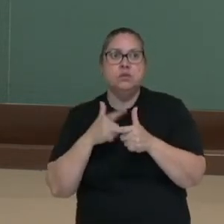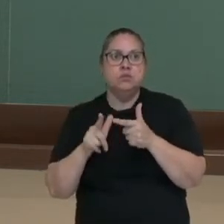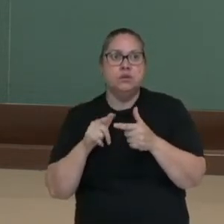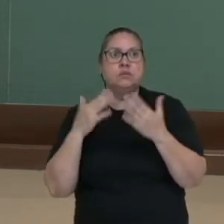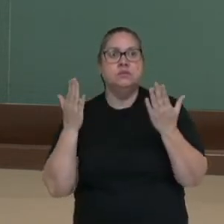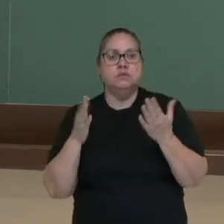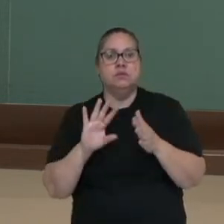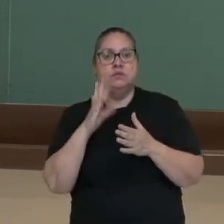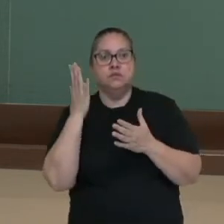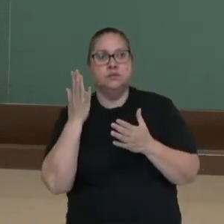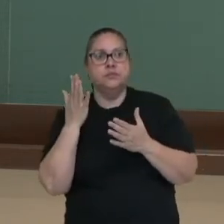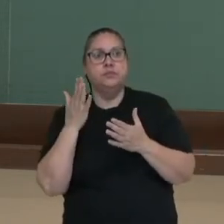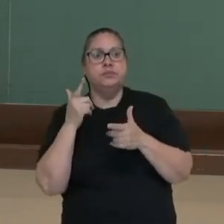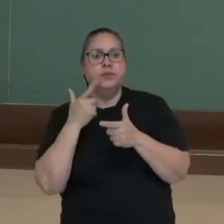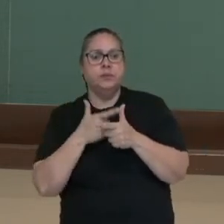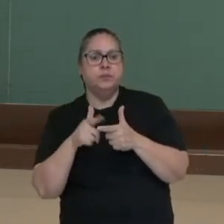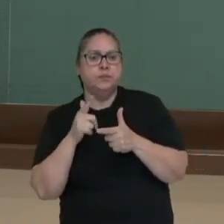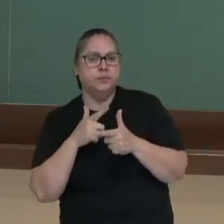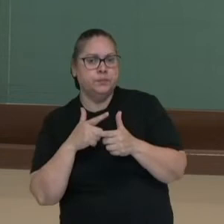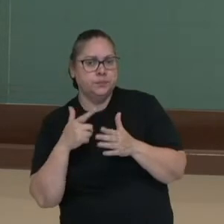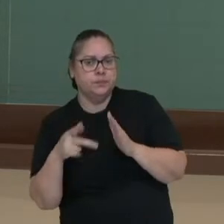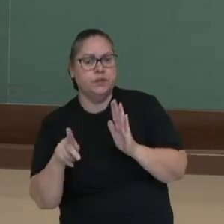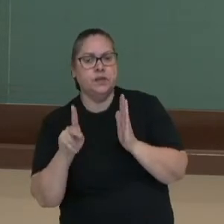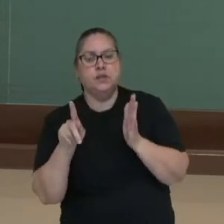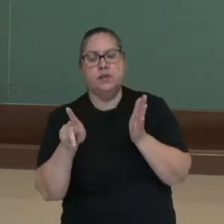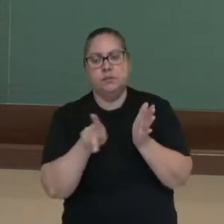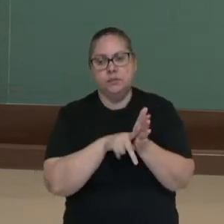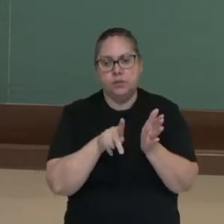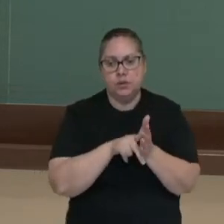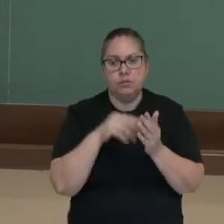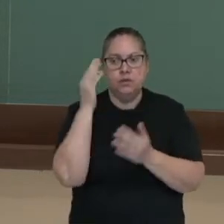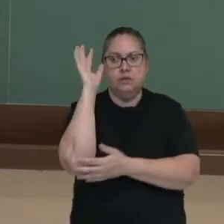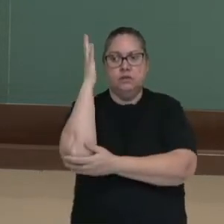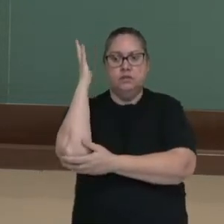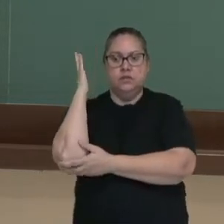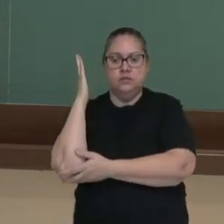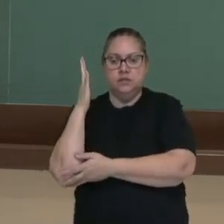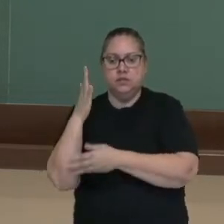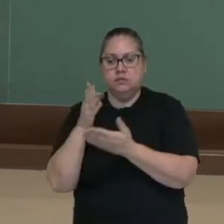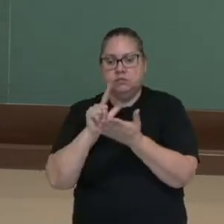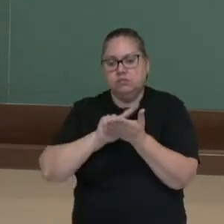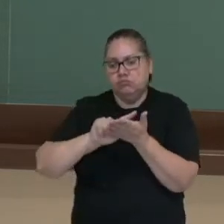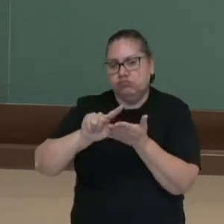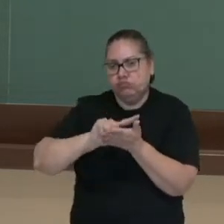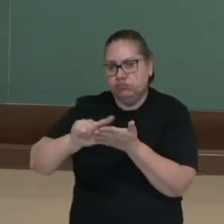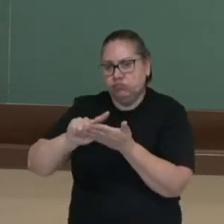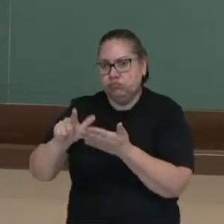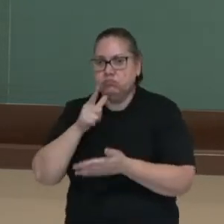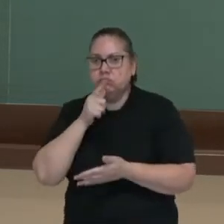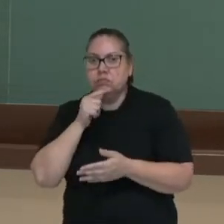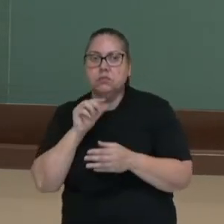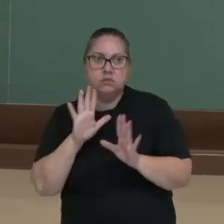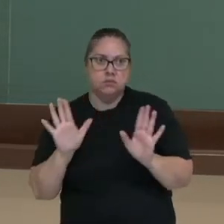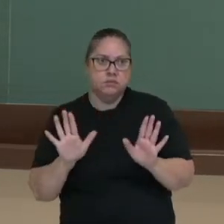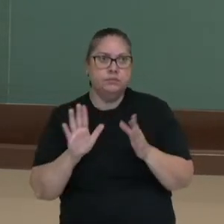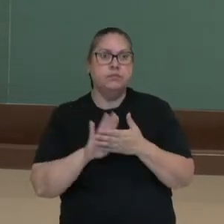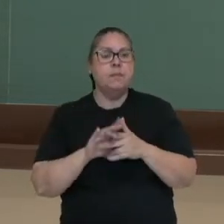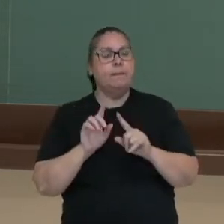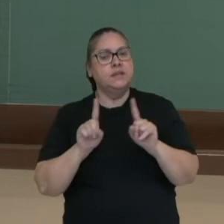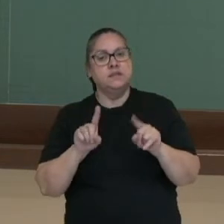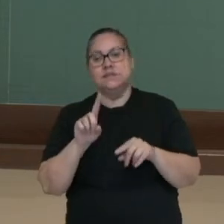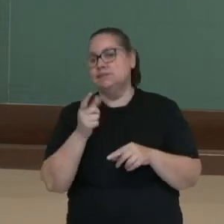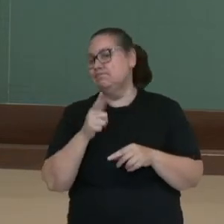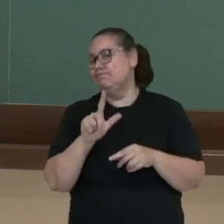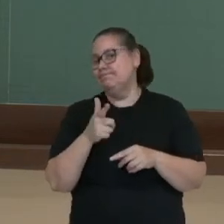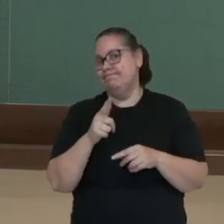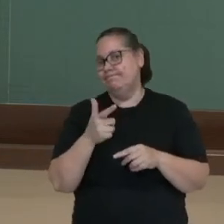né? A própria natureza vai conseguir ali terminar, né, a limpeza da água, vamos dizer assim. Mas se ele não